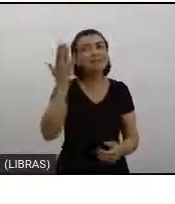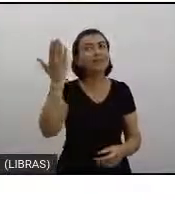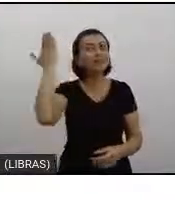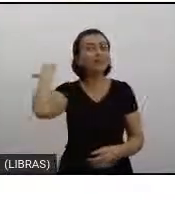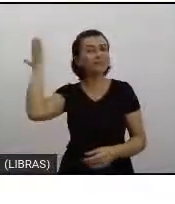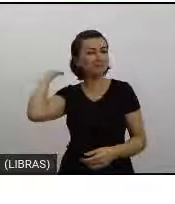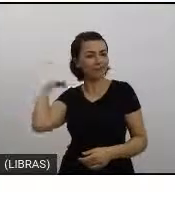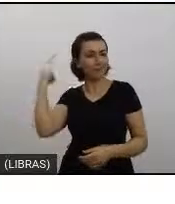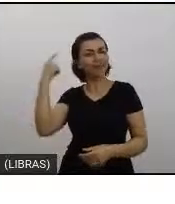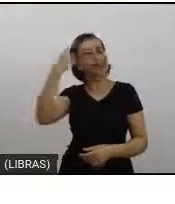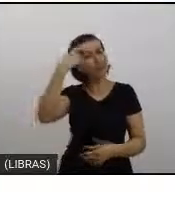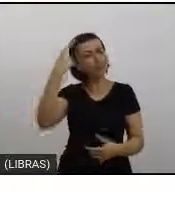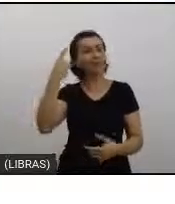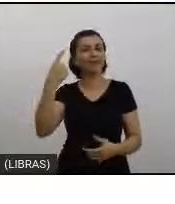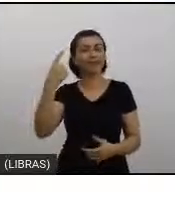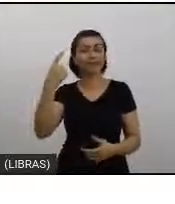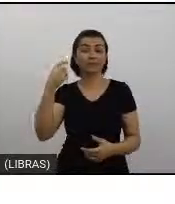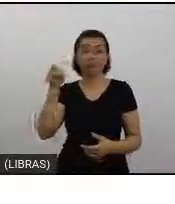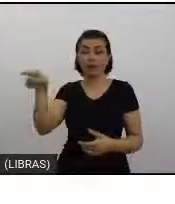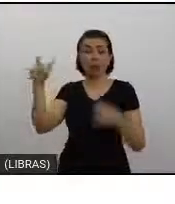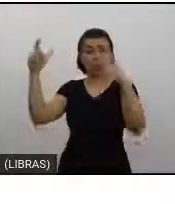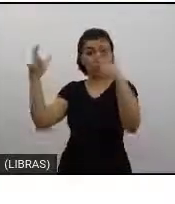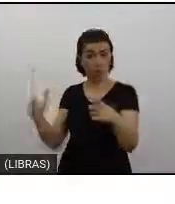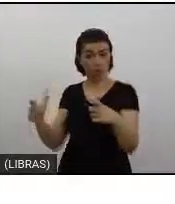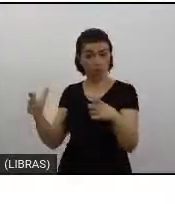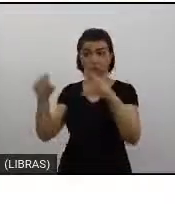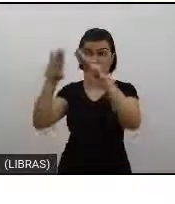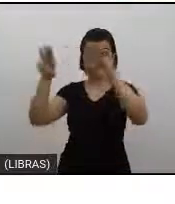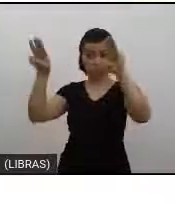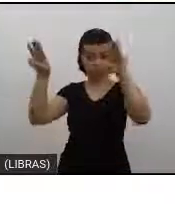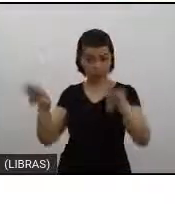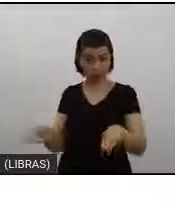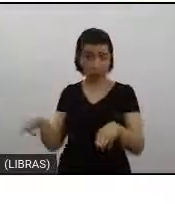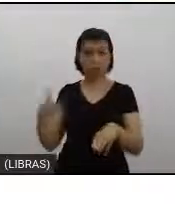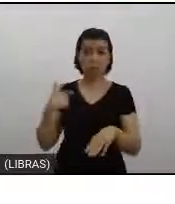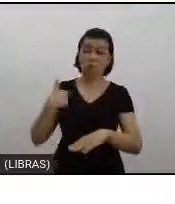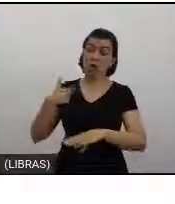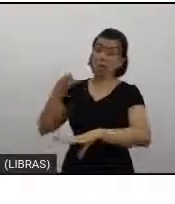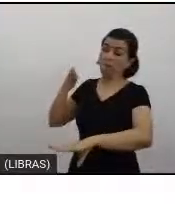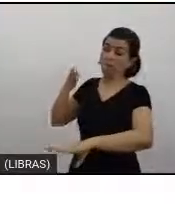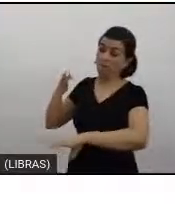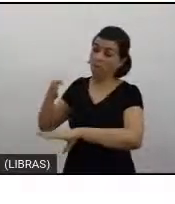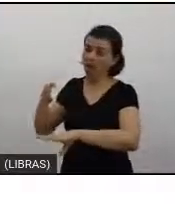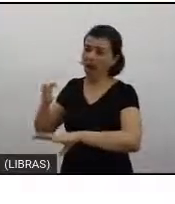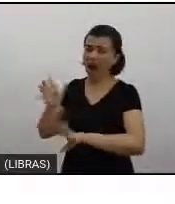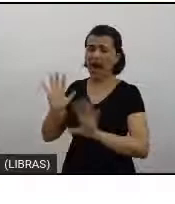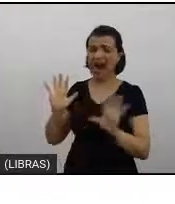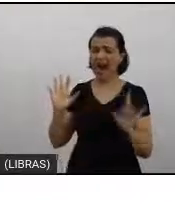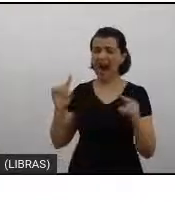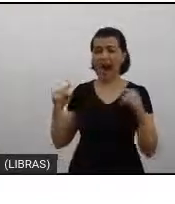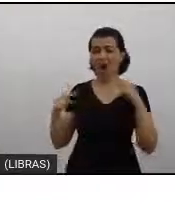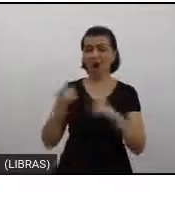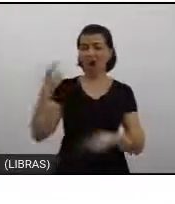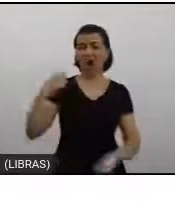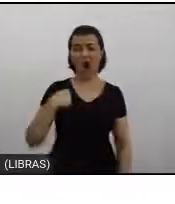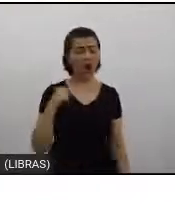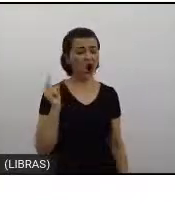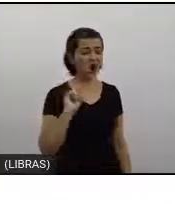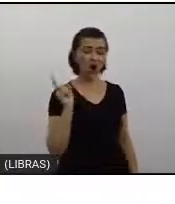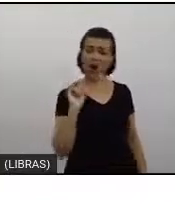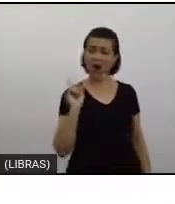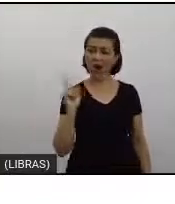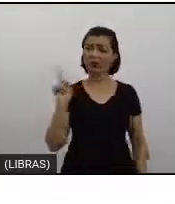museu era aquele lugar que você, às vezes, não tinha coragem de... Se você não tem alguma conexão com aquele lugar, você não